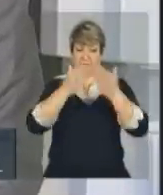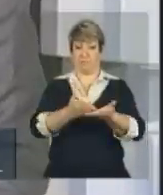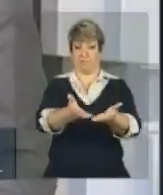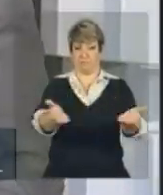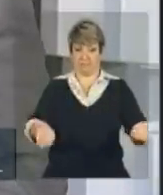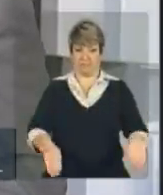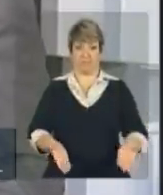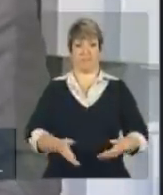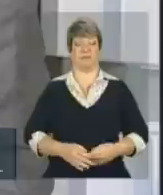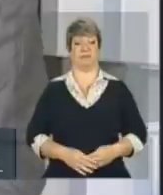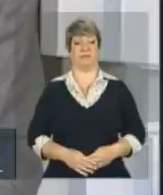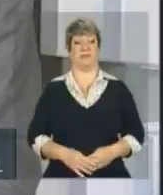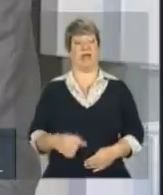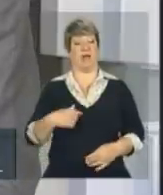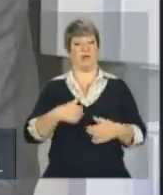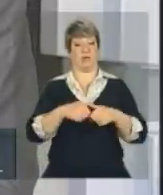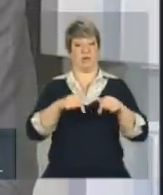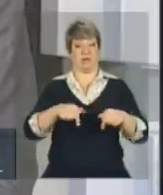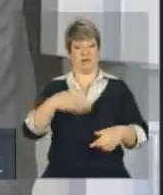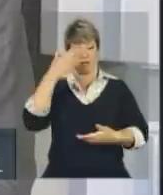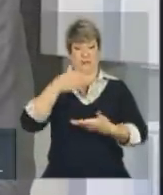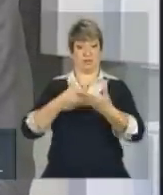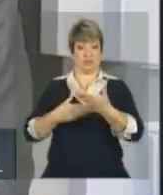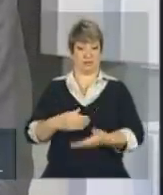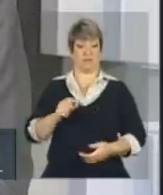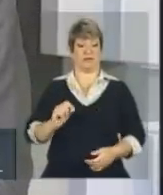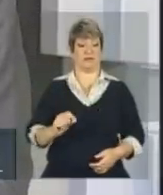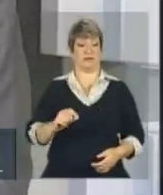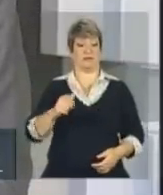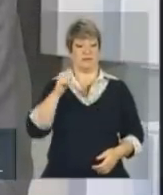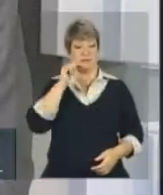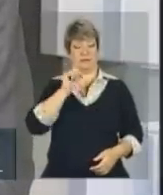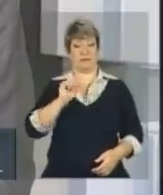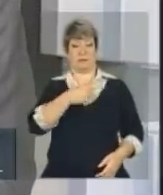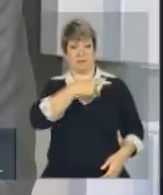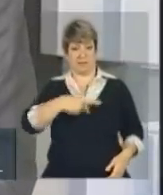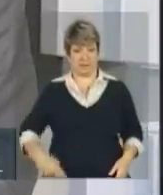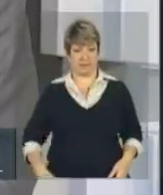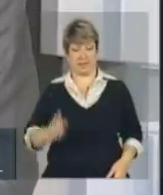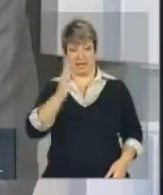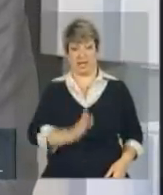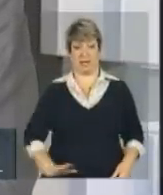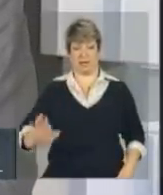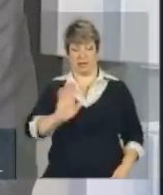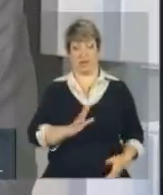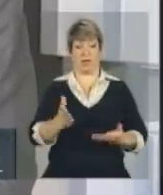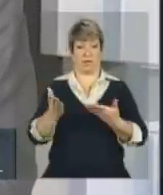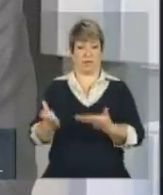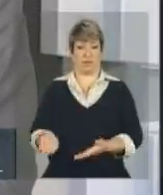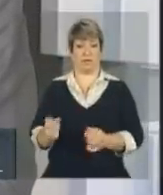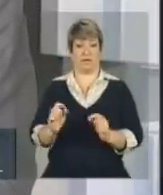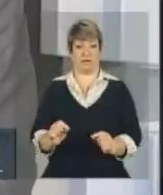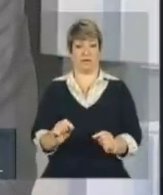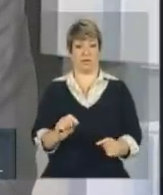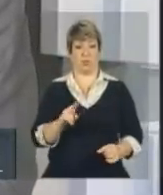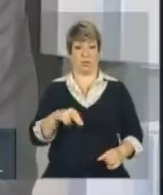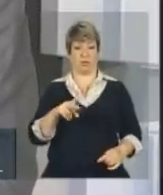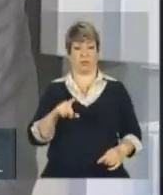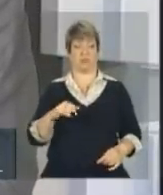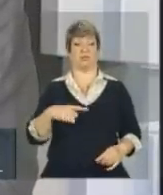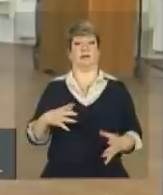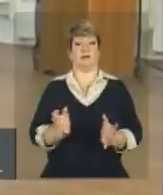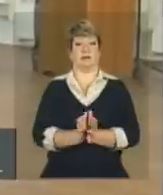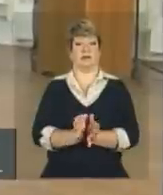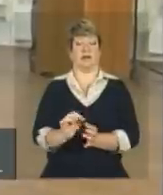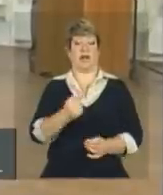Eu estou aqui na presença da nossa Cleusa República, a presidenta nacional da UNDIME, e eu não posso deixar de reconhecer que a